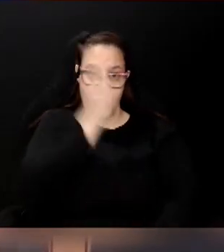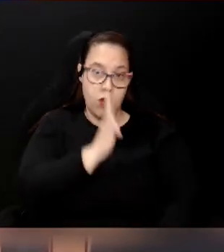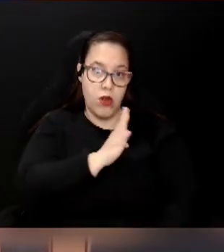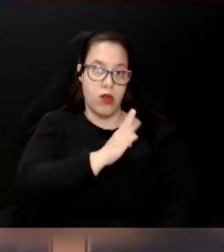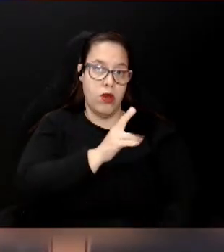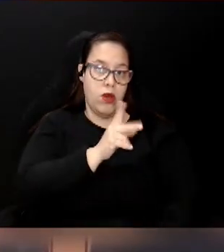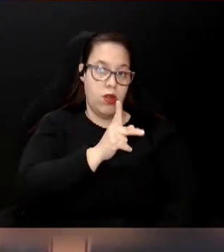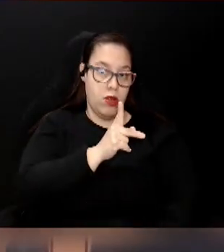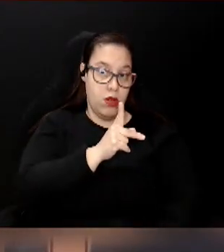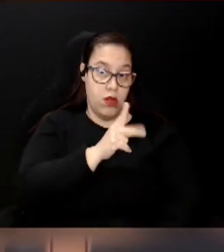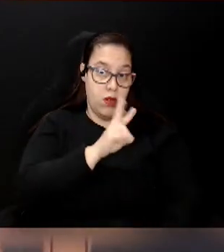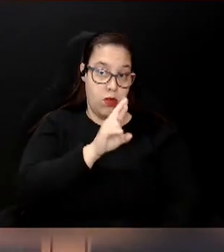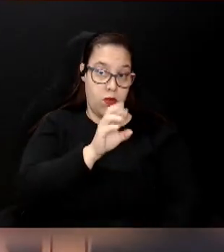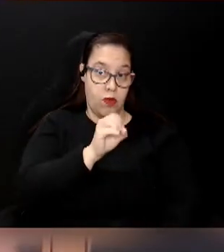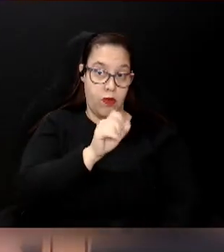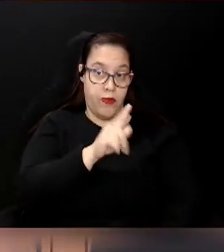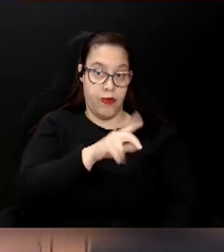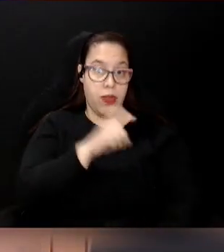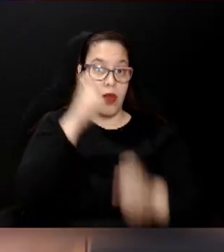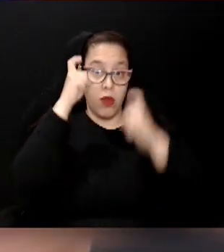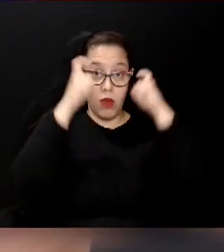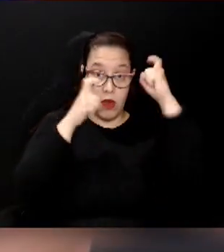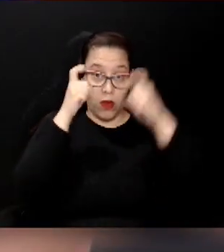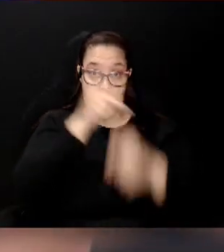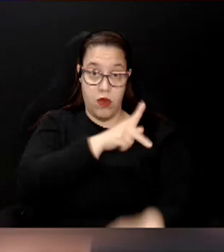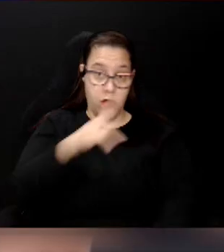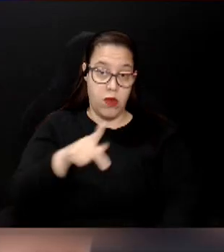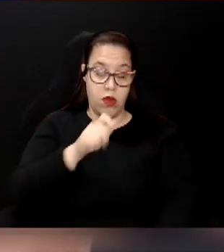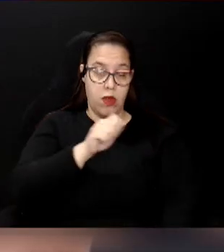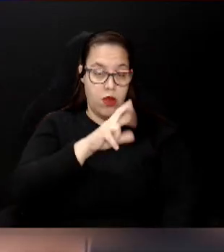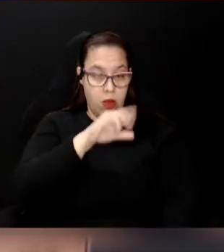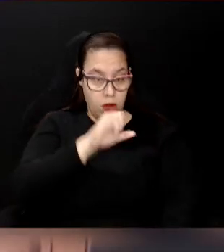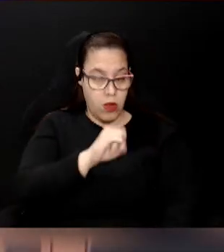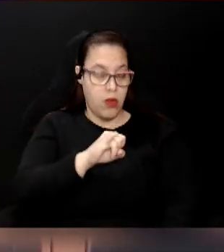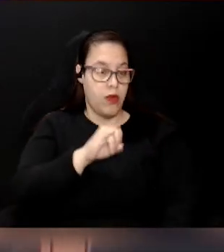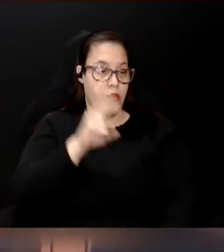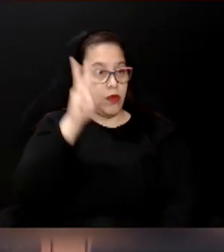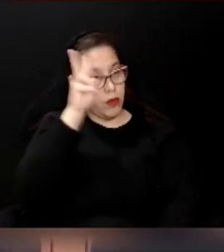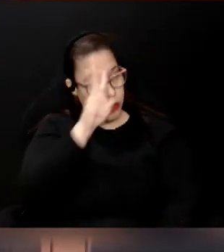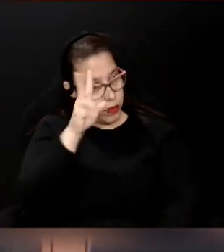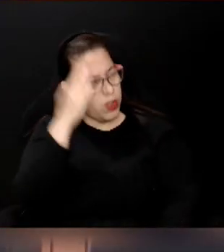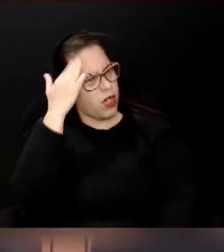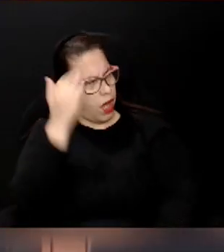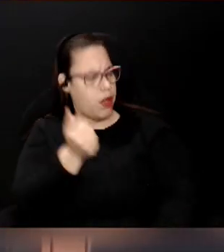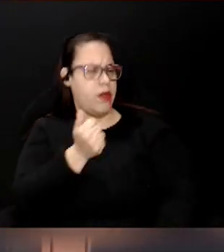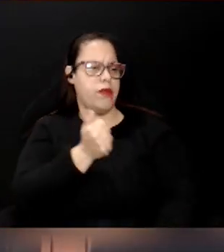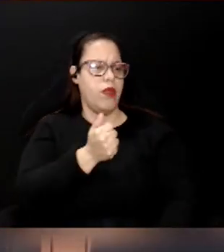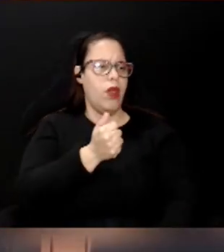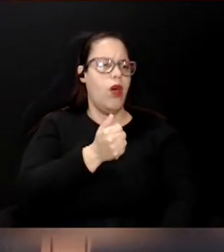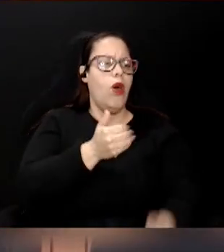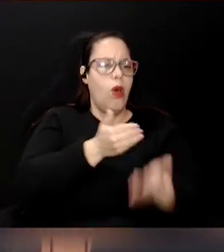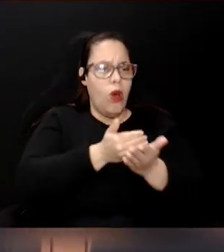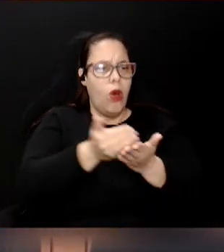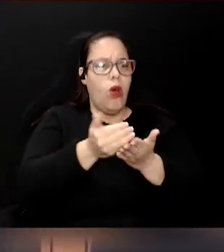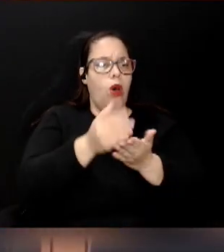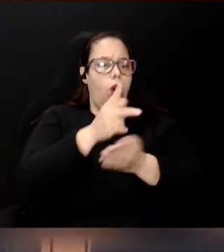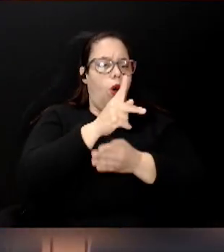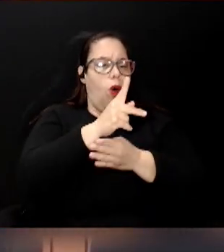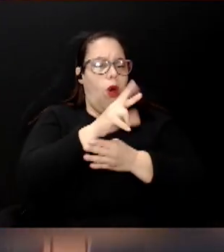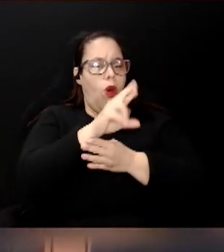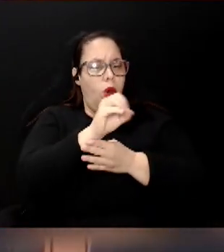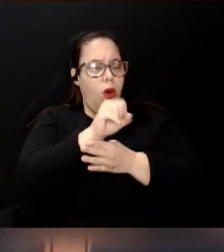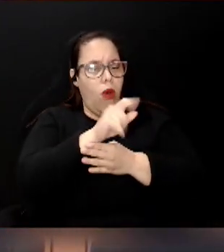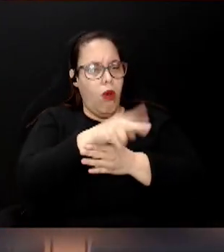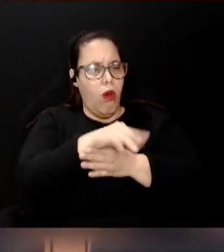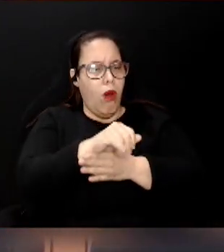uma preocupação, e o professor Ari, que faz parte da história da PROESP também, sabe, desde o início da PROESP, de atuar dentro dos conselhos,